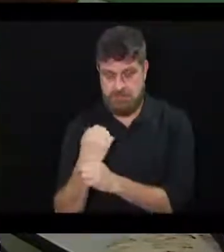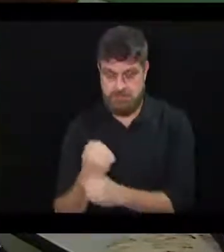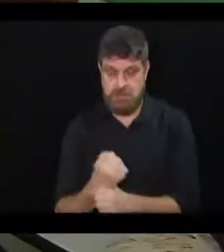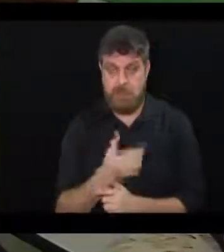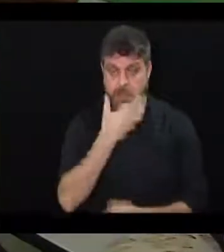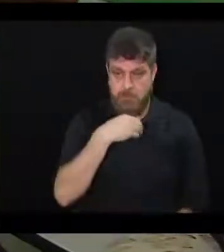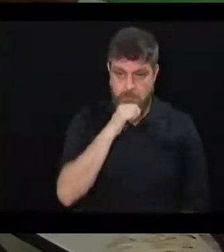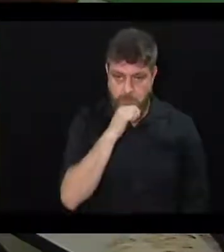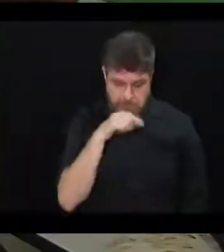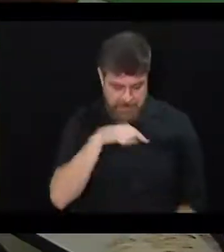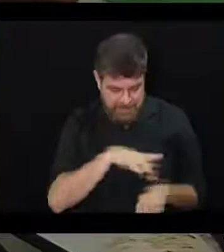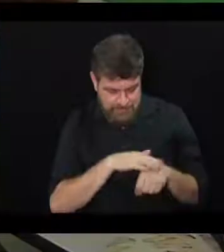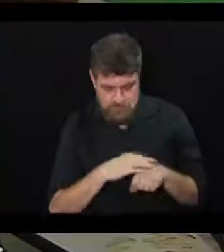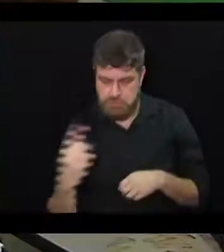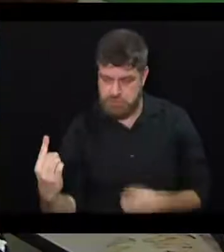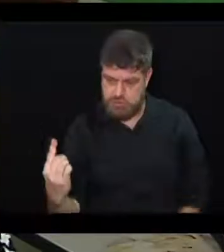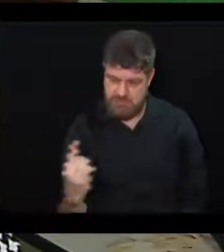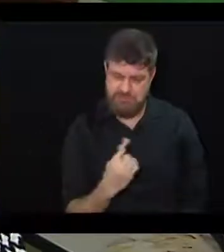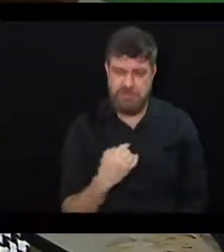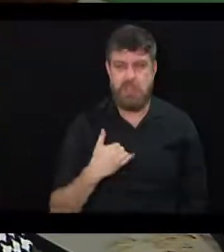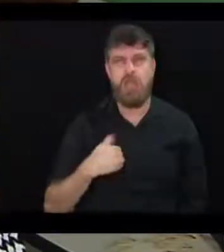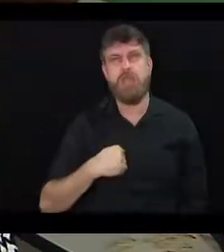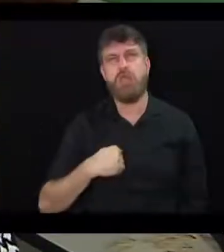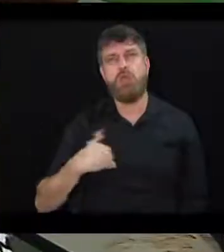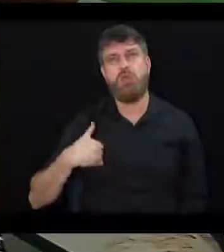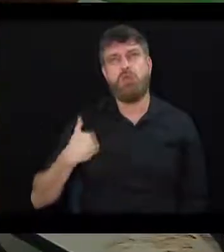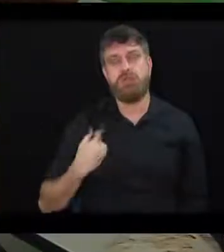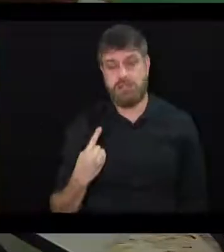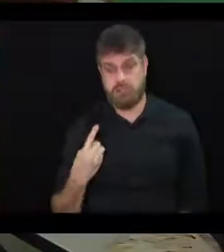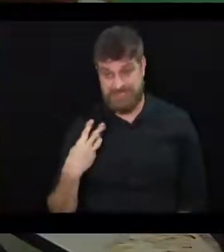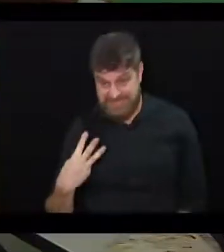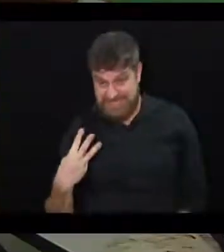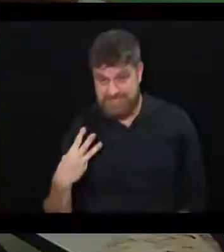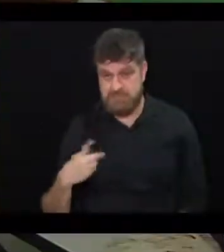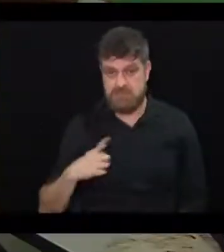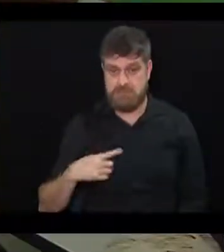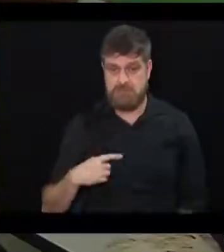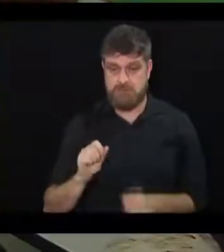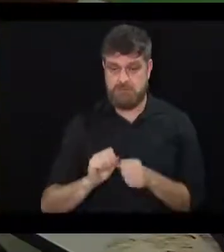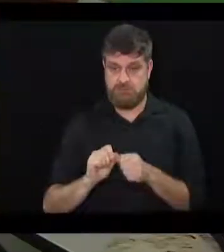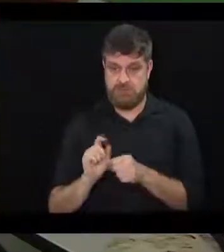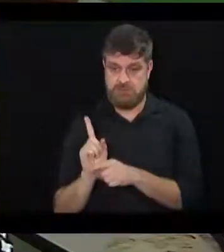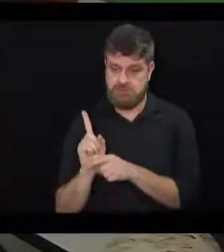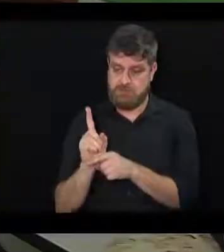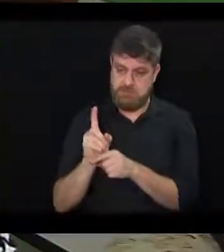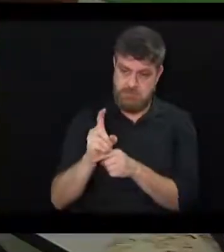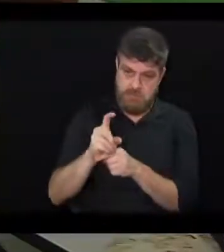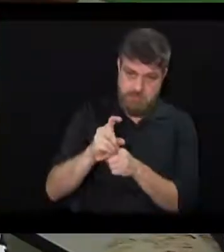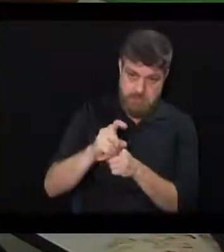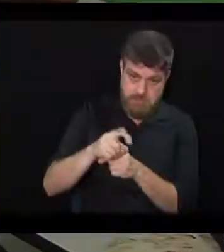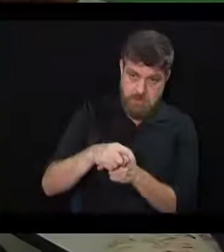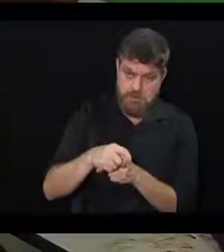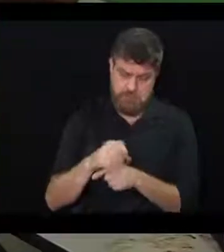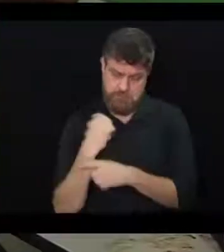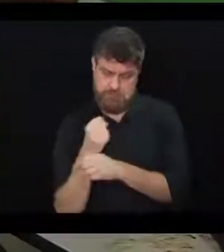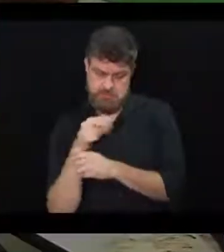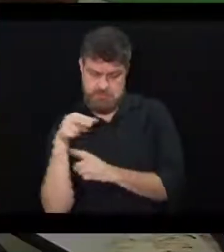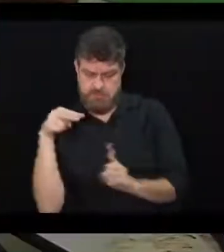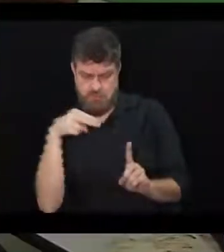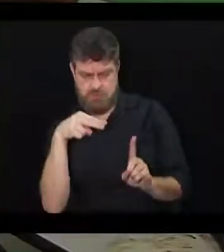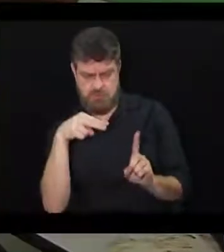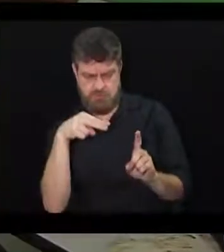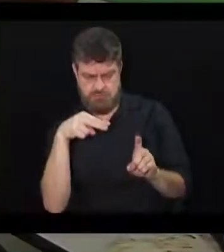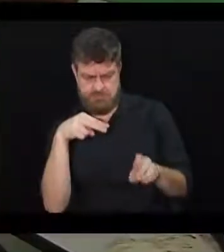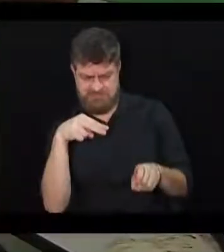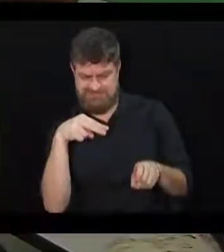pais, na época eu tinha 13, 14 anos. E aí, em algum momento que fui fazer uma flexão, um dos fisioterapeutas que estava lá